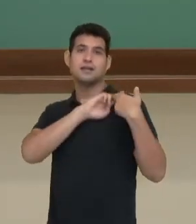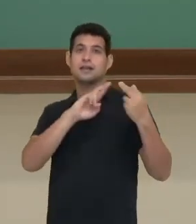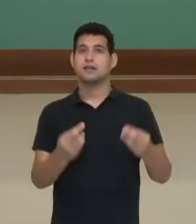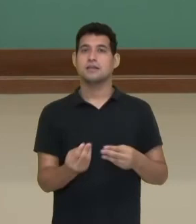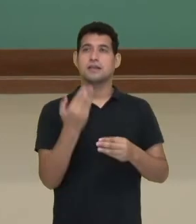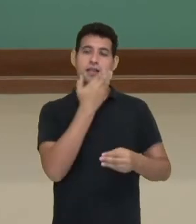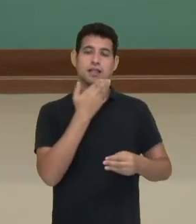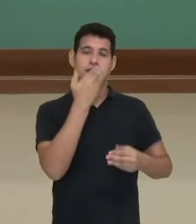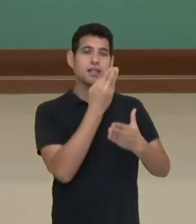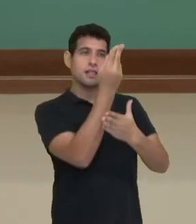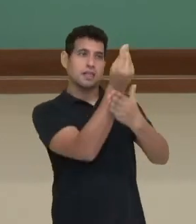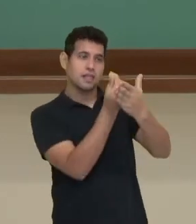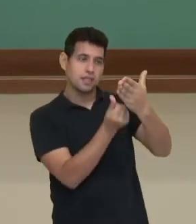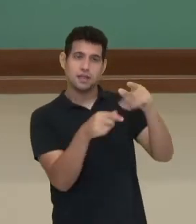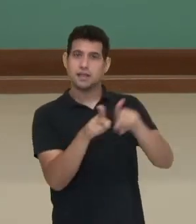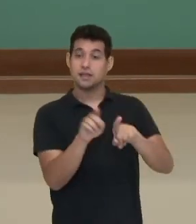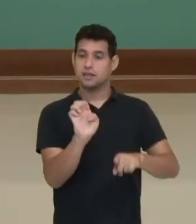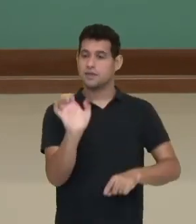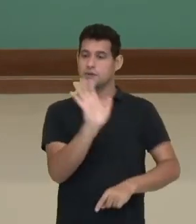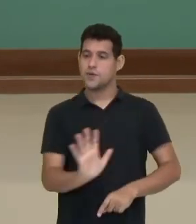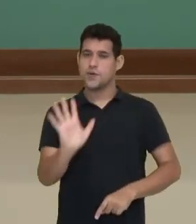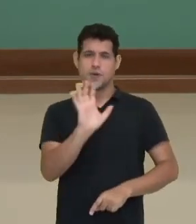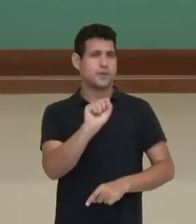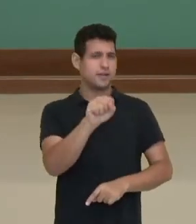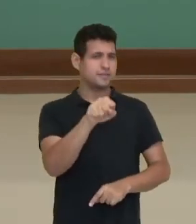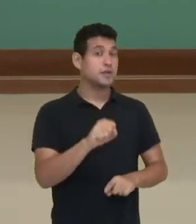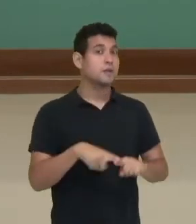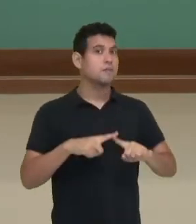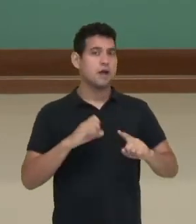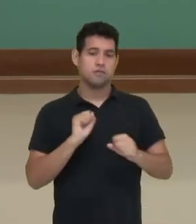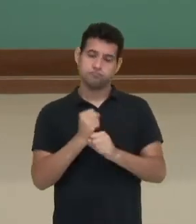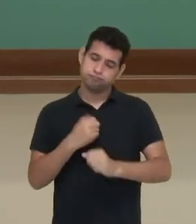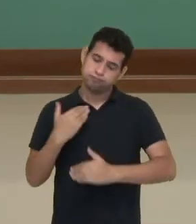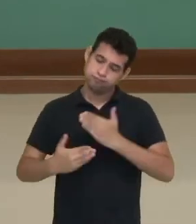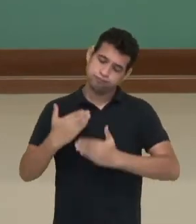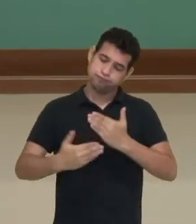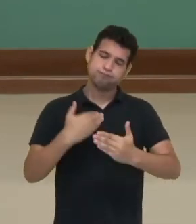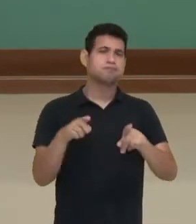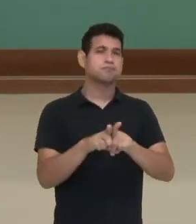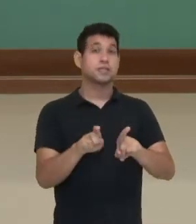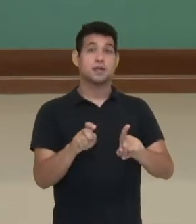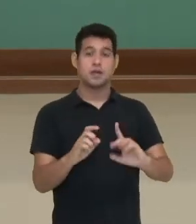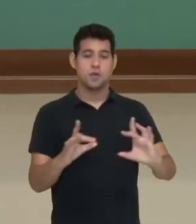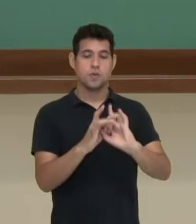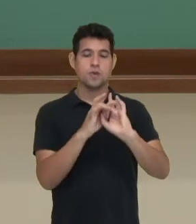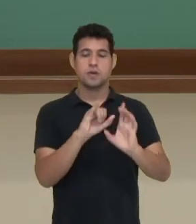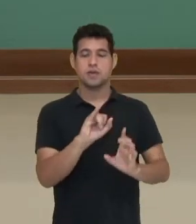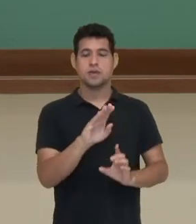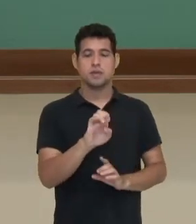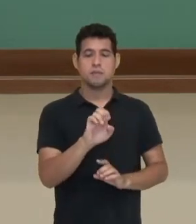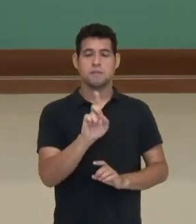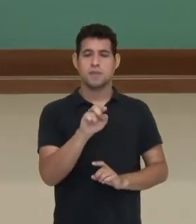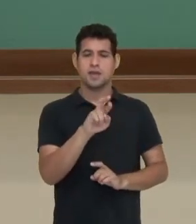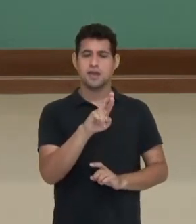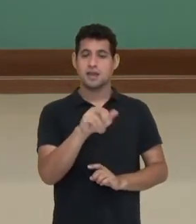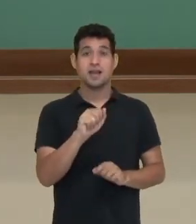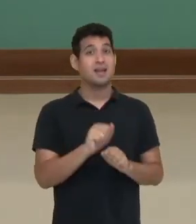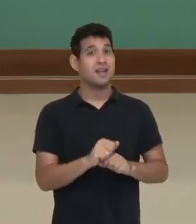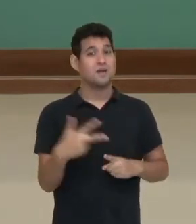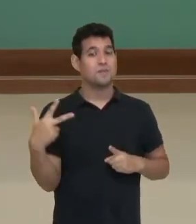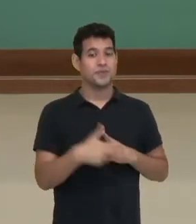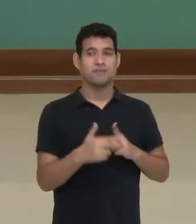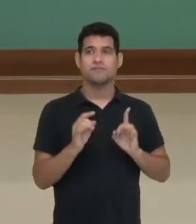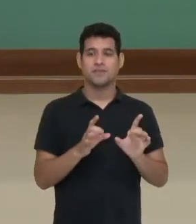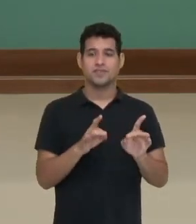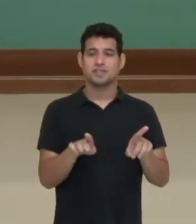açúcar e distribuição desse açúcar na Europa. Né? E durante a União Ibérica, eles ficaram proibidos de